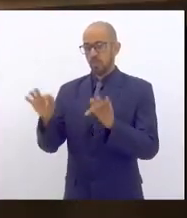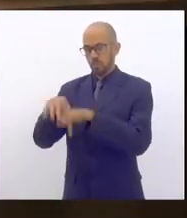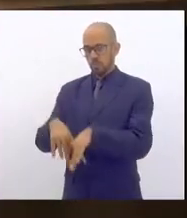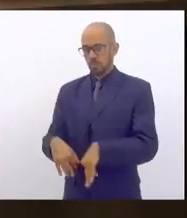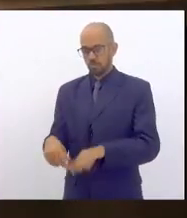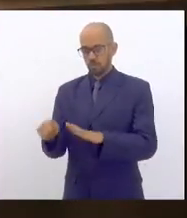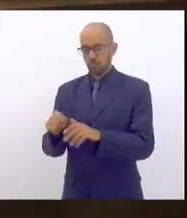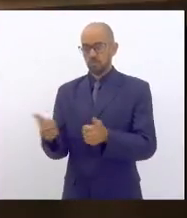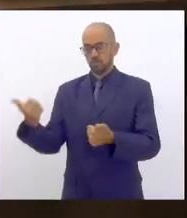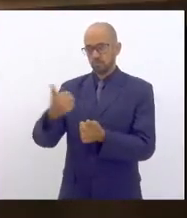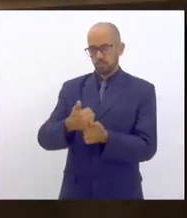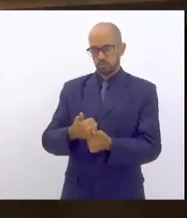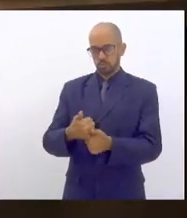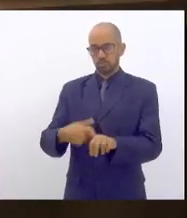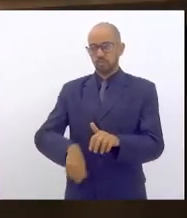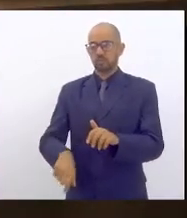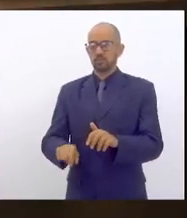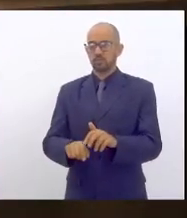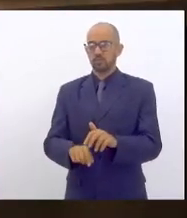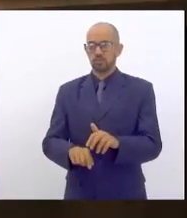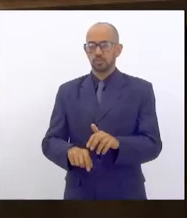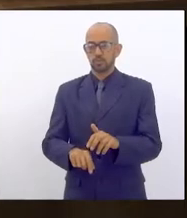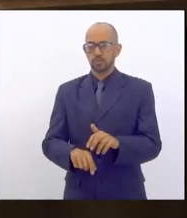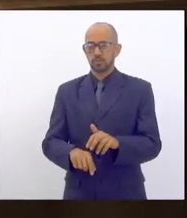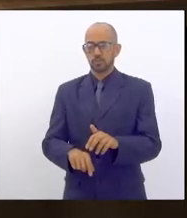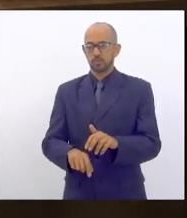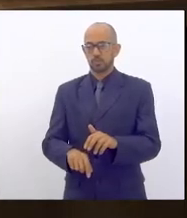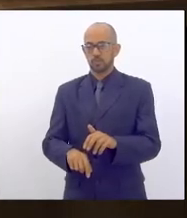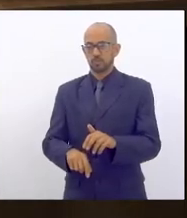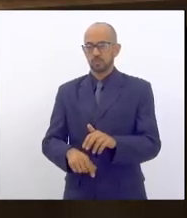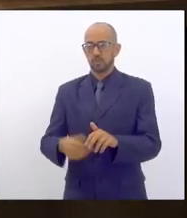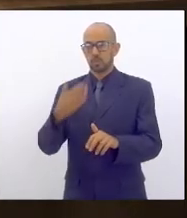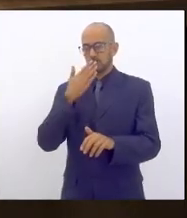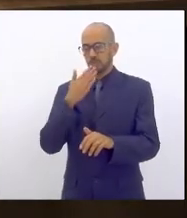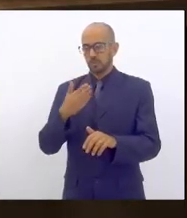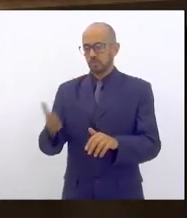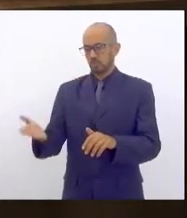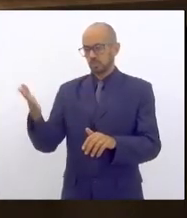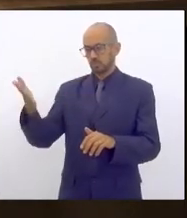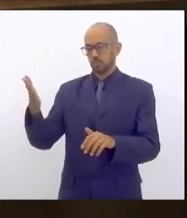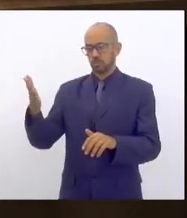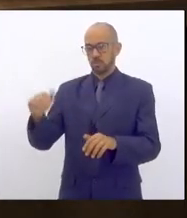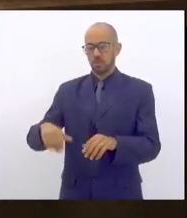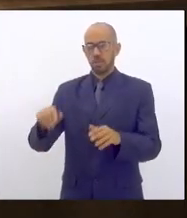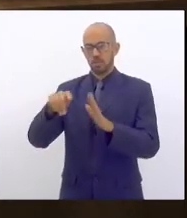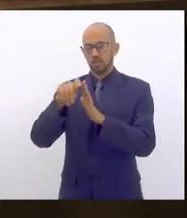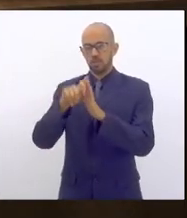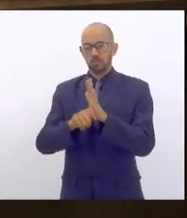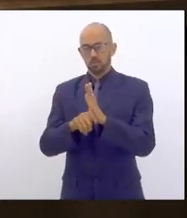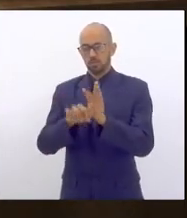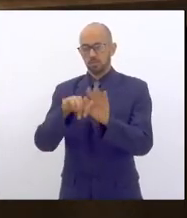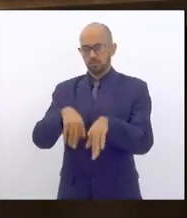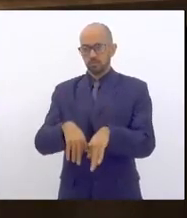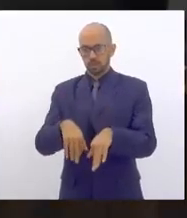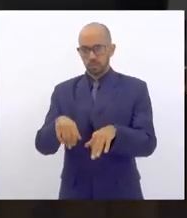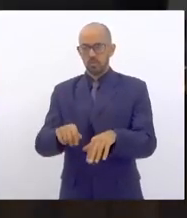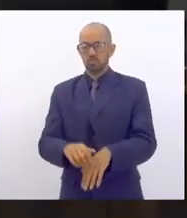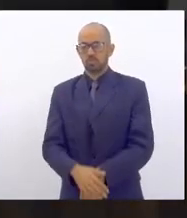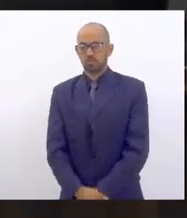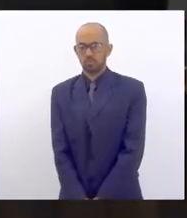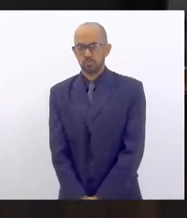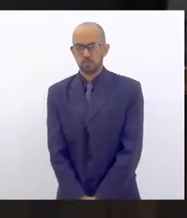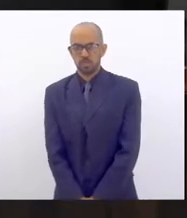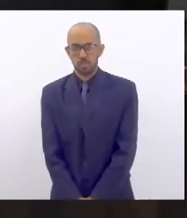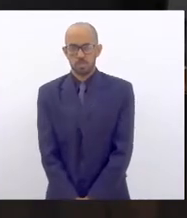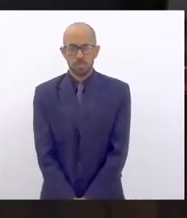por substitutivo e pedindo a Vossa Excelência a forma final de redação. Ok.